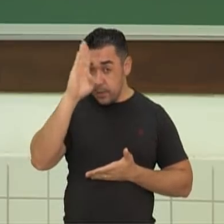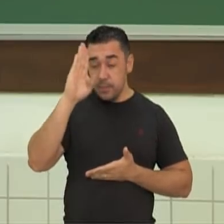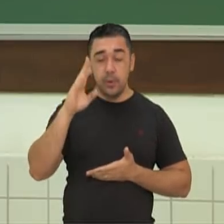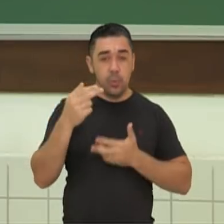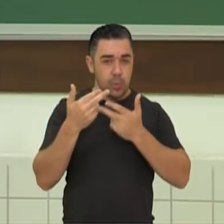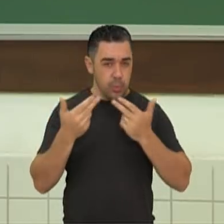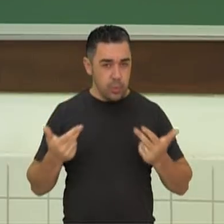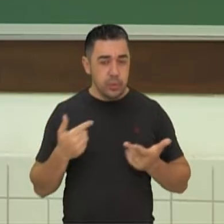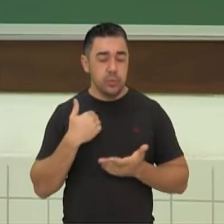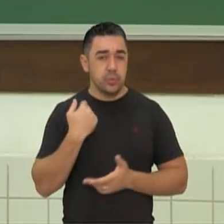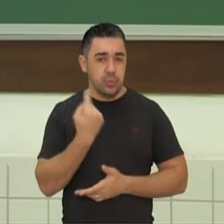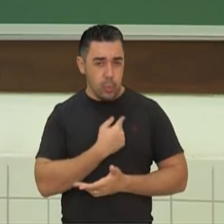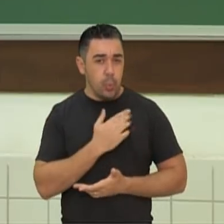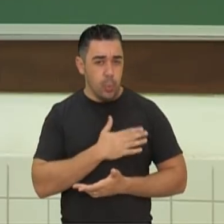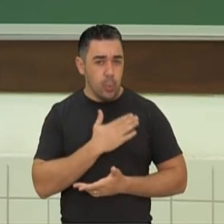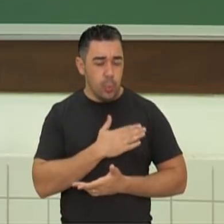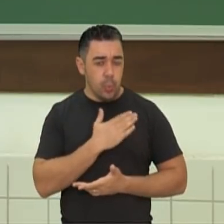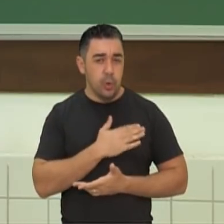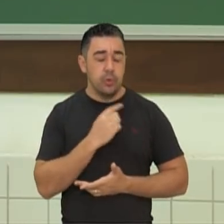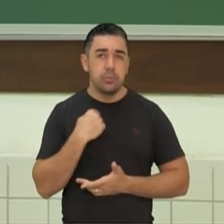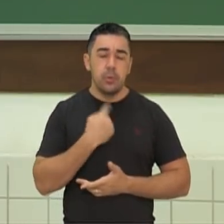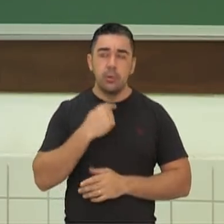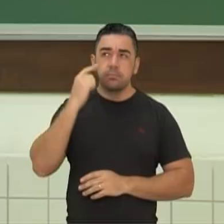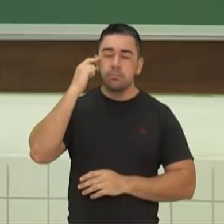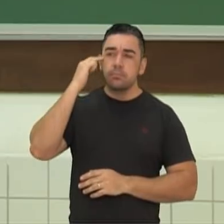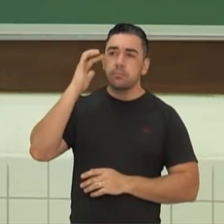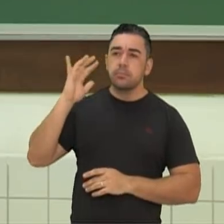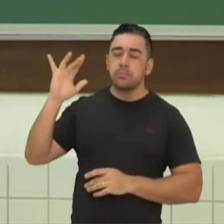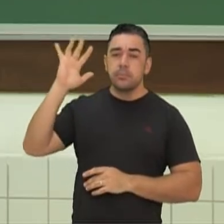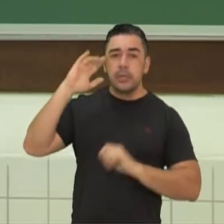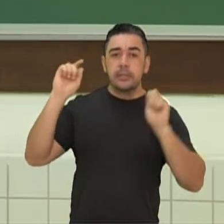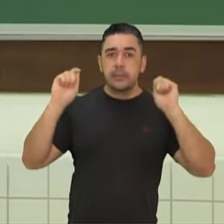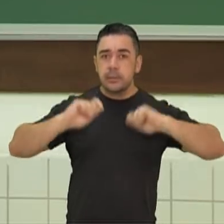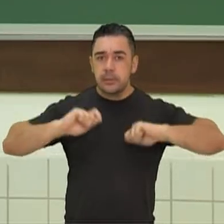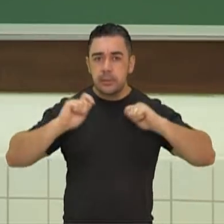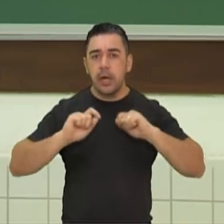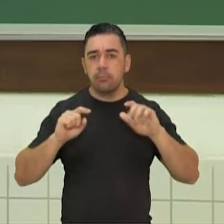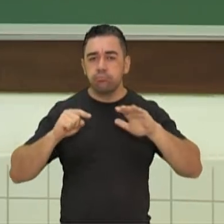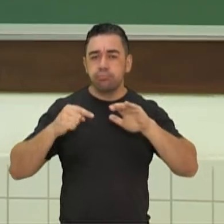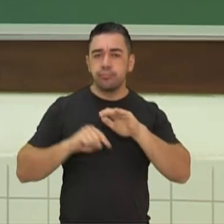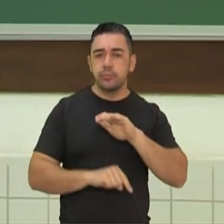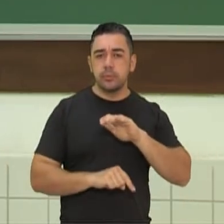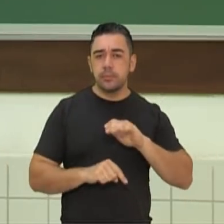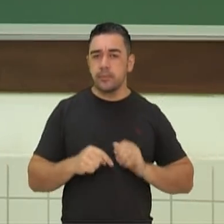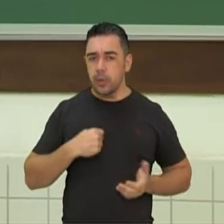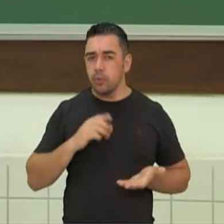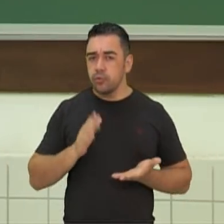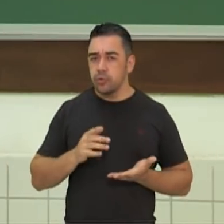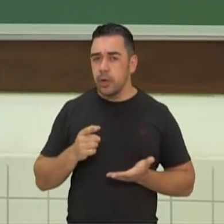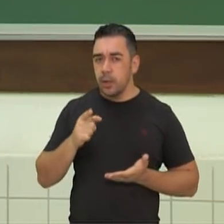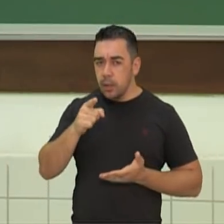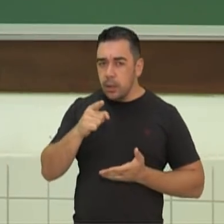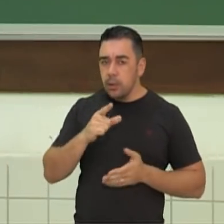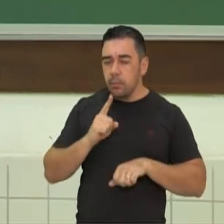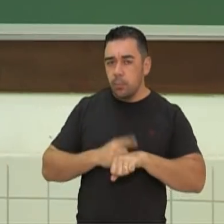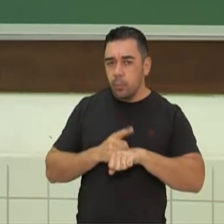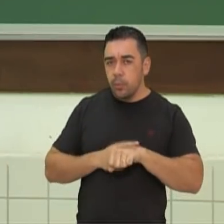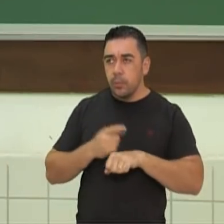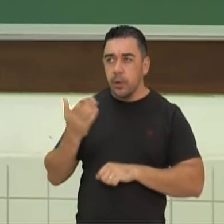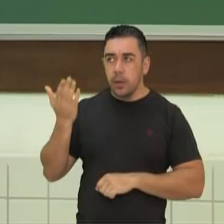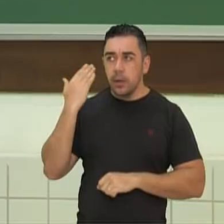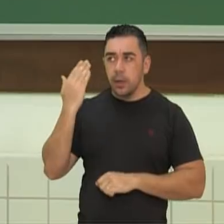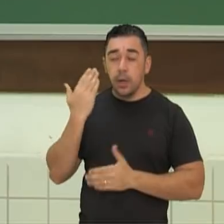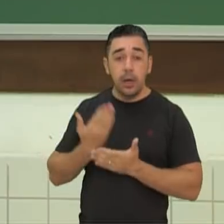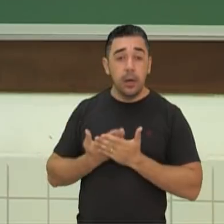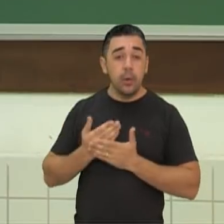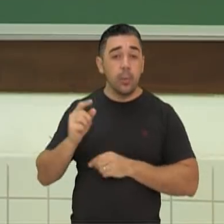aquelas coisas que nós gostamos, nós viajamos, nós podemos entrar ali. Eu disse em algum momento para vocês, numa aula